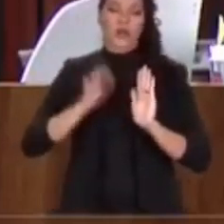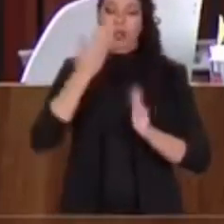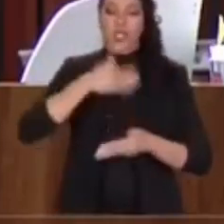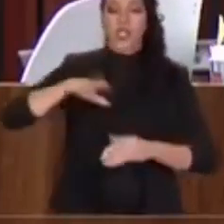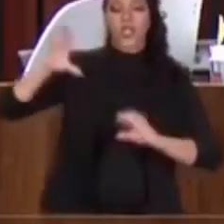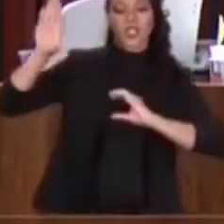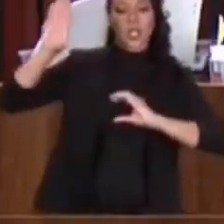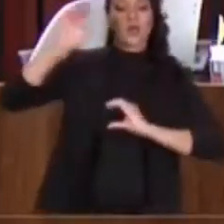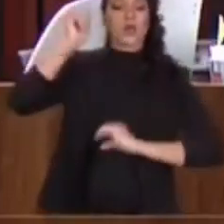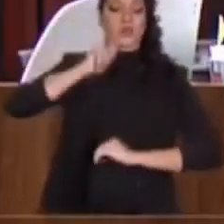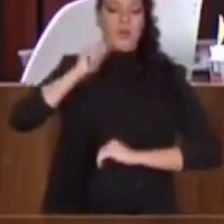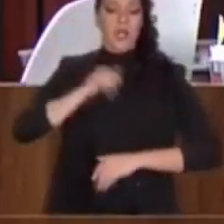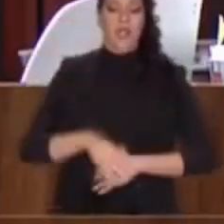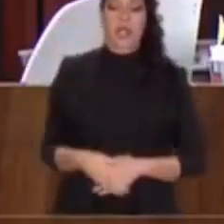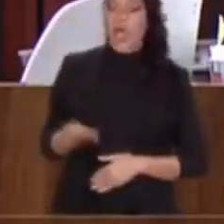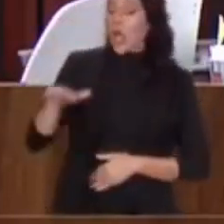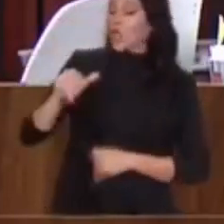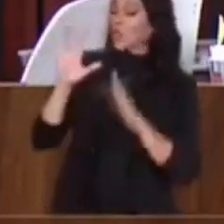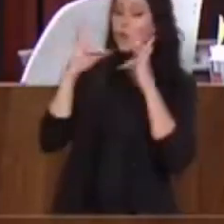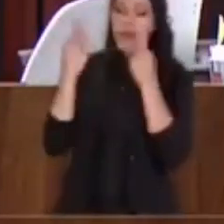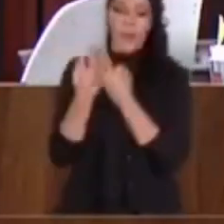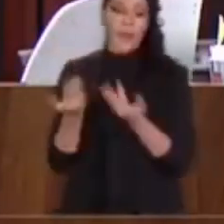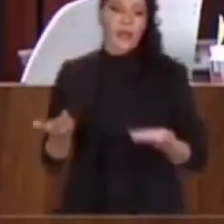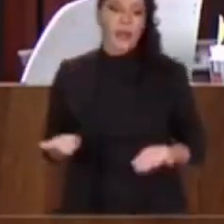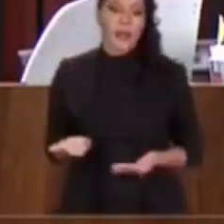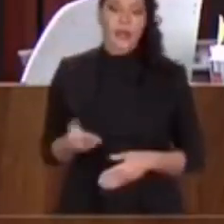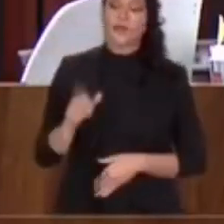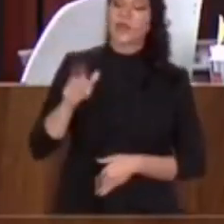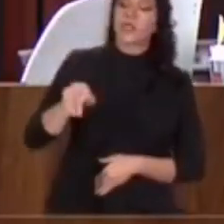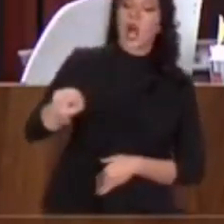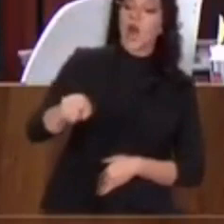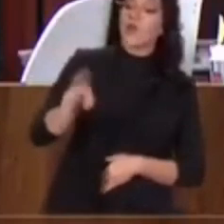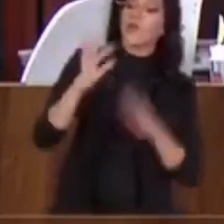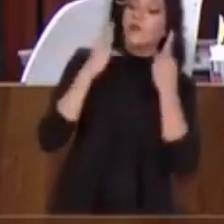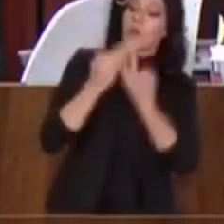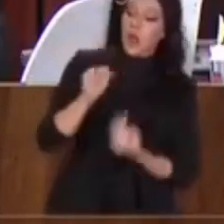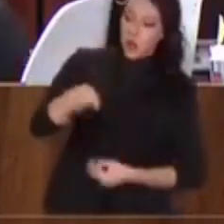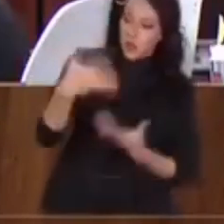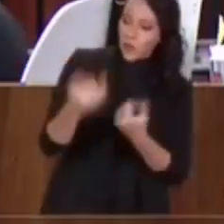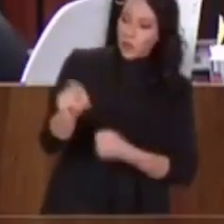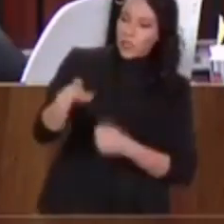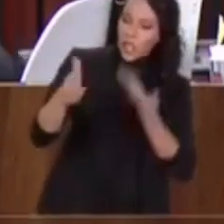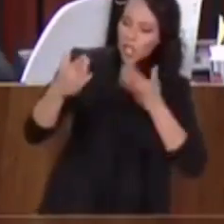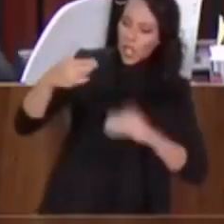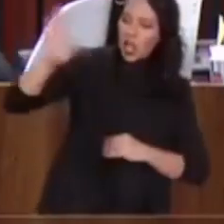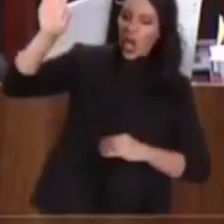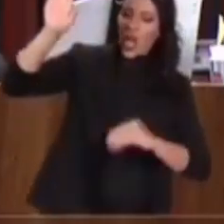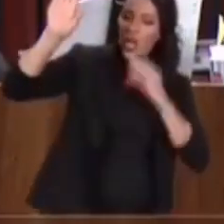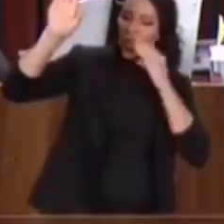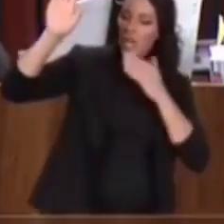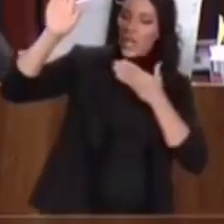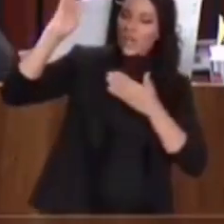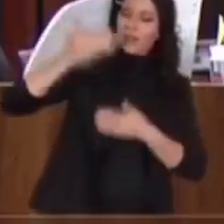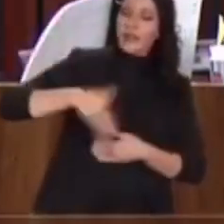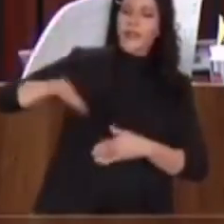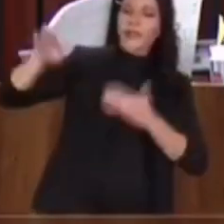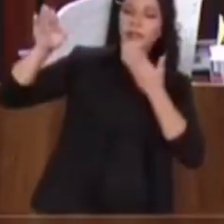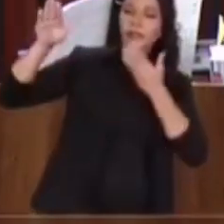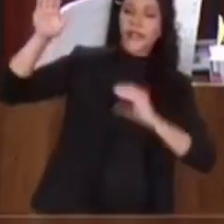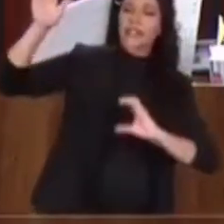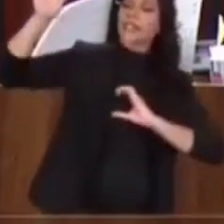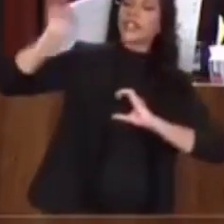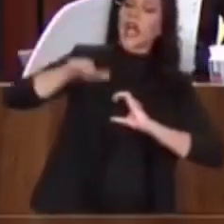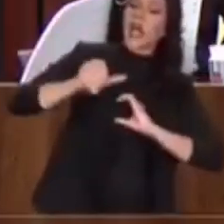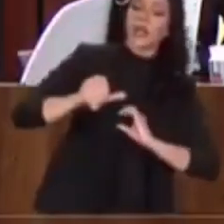candidaturas femininas eles chamam parentes são parentes É utilizam esse dinheiro que seria o para